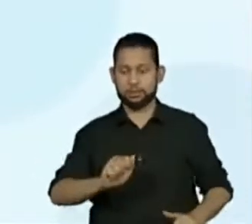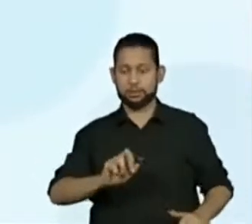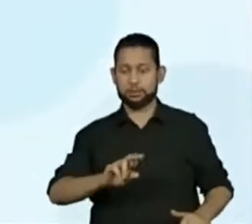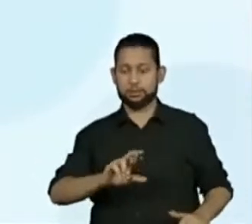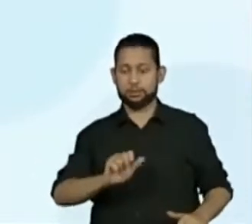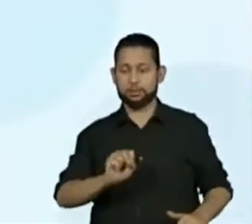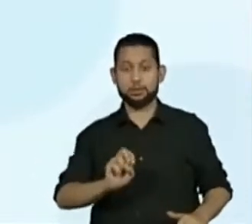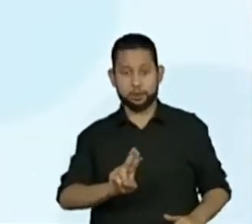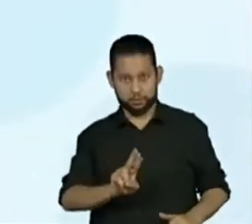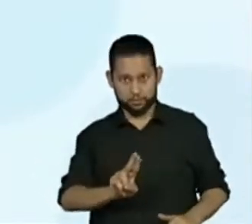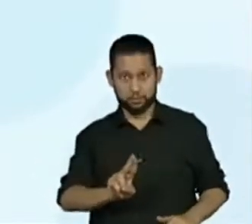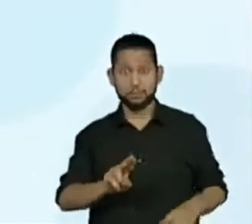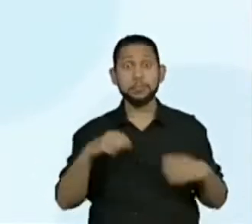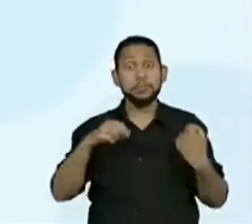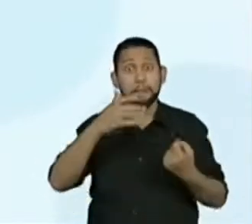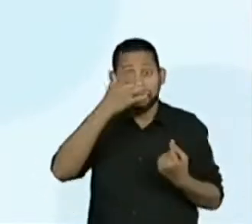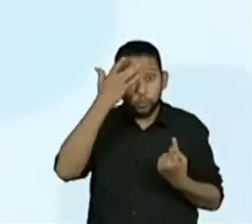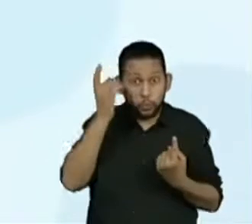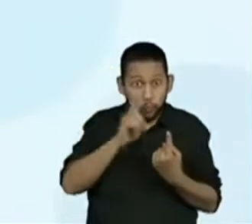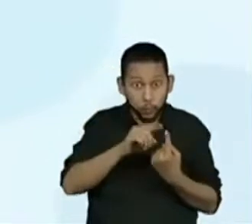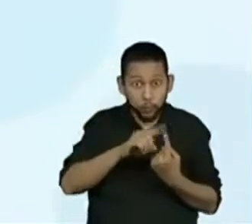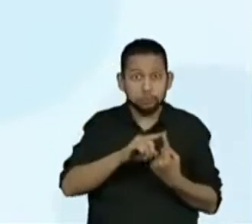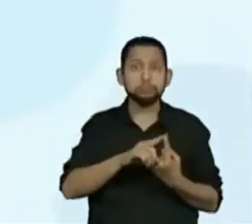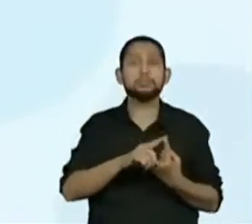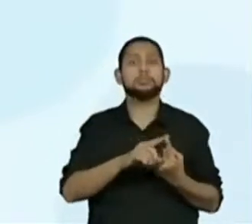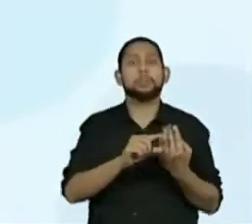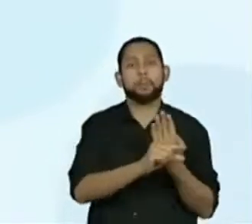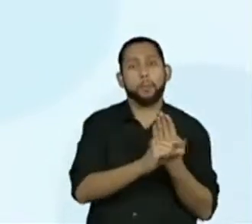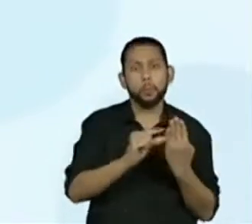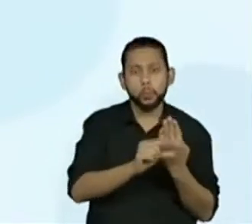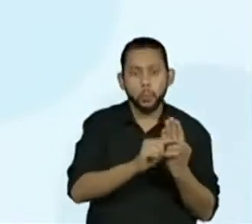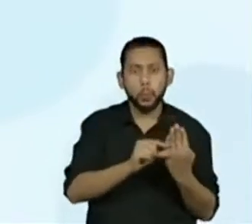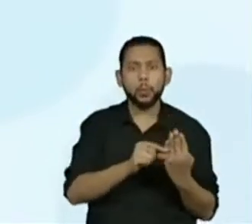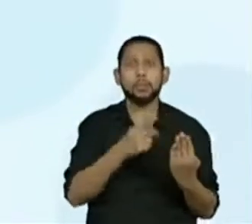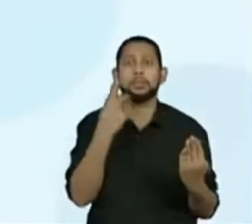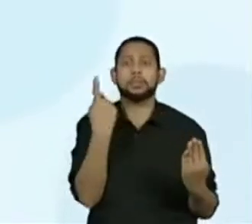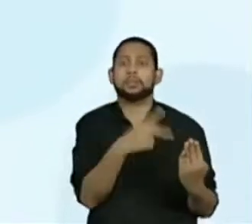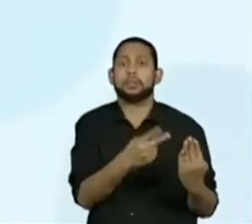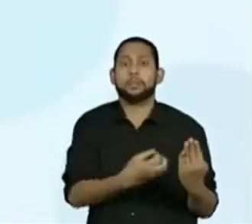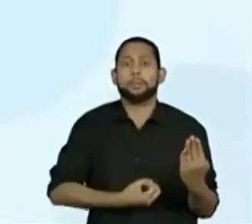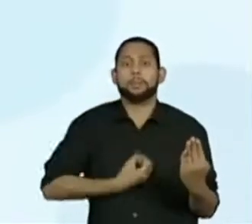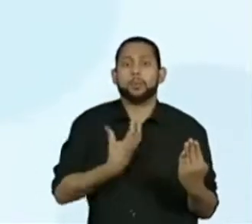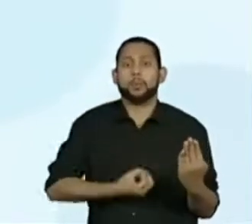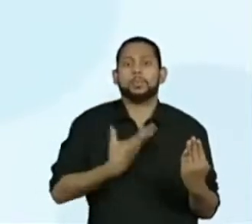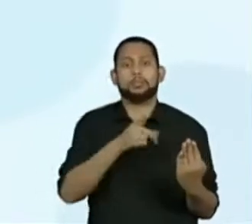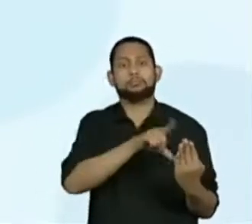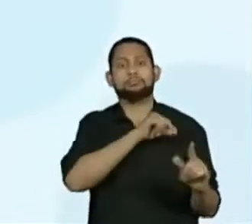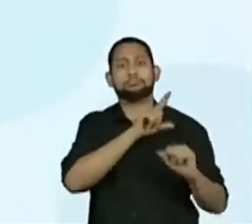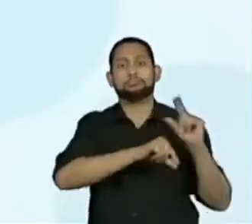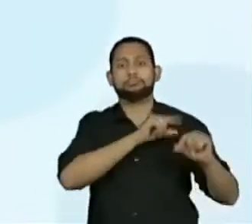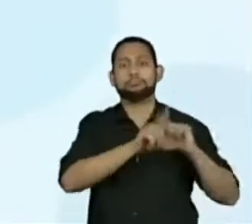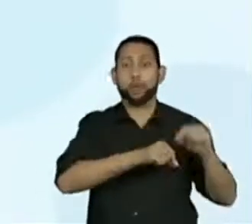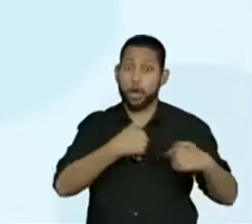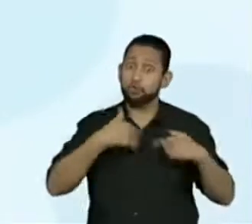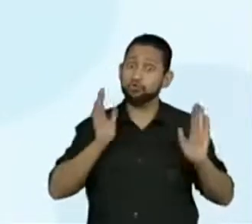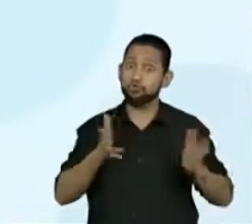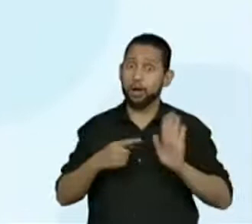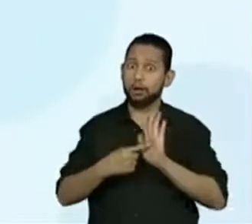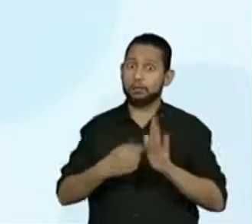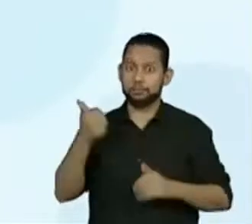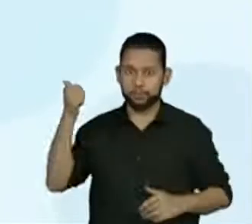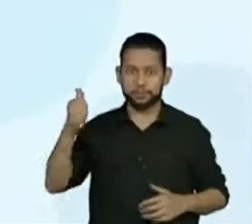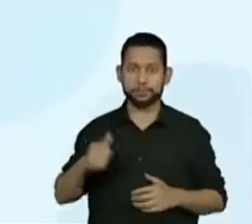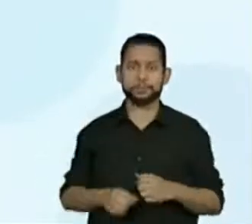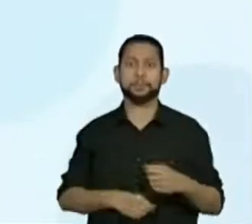selecionar poema seu Dores o Vasco foi o que eu fiz já fiz a seleção já